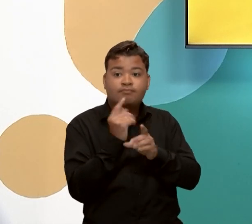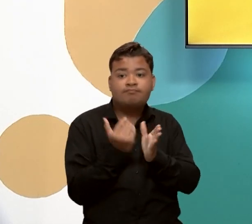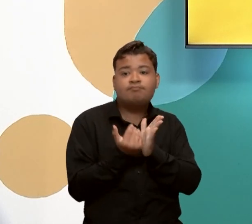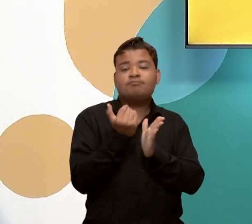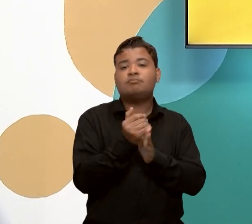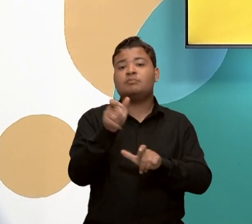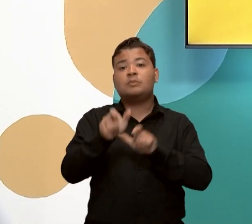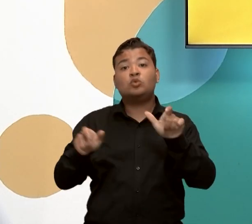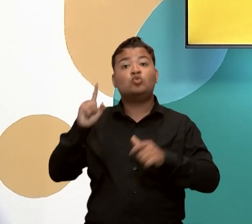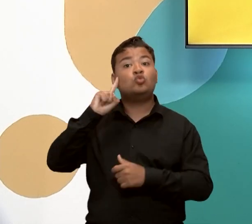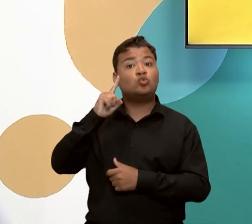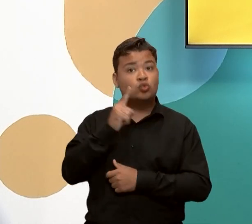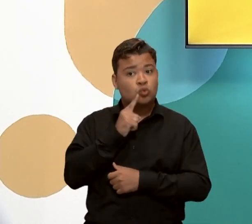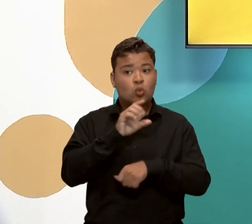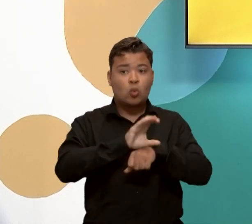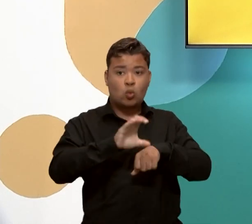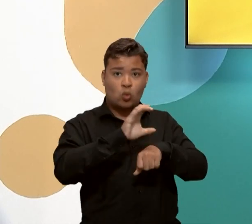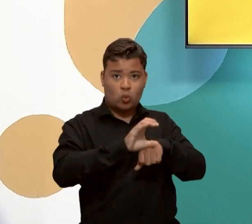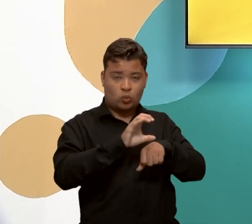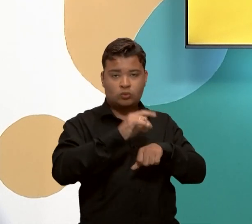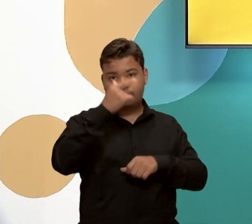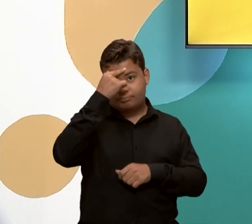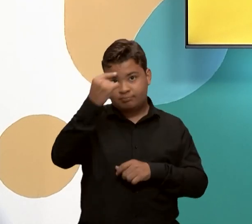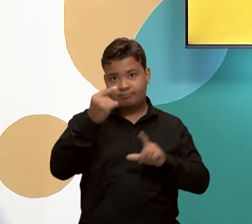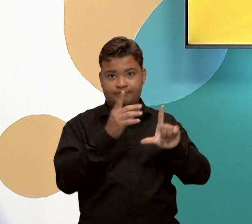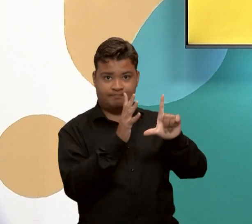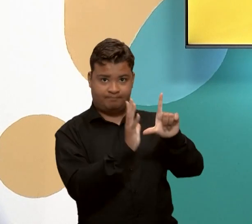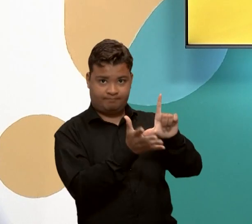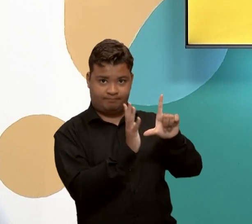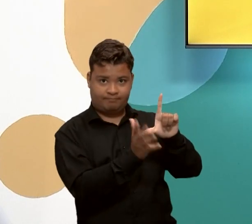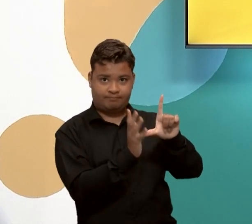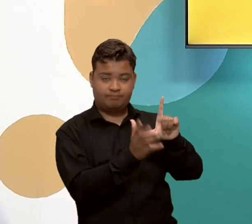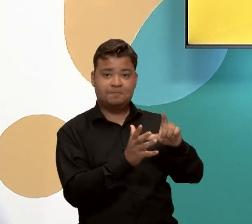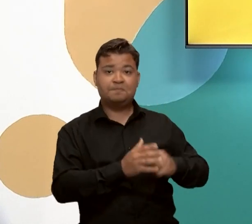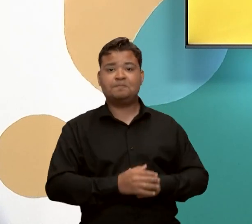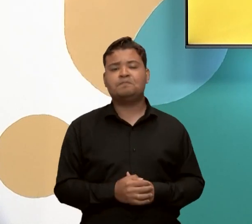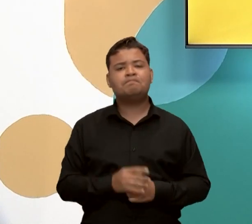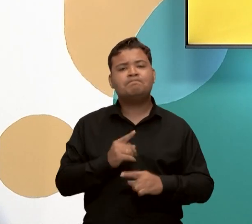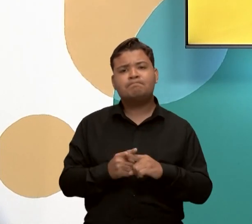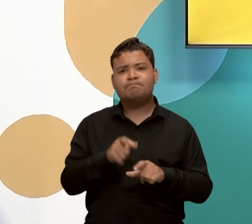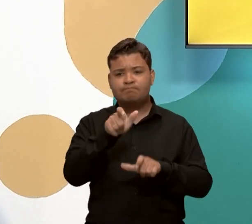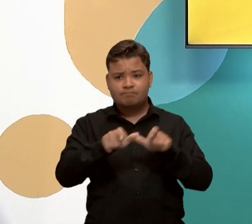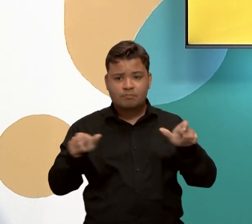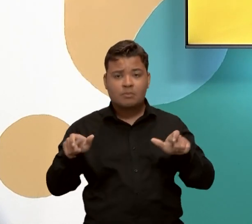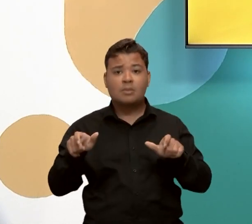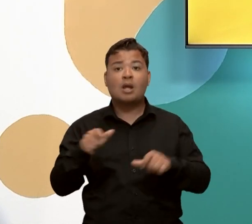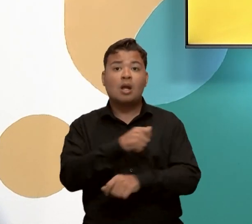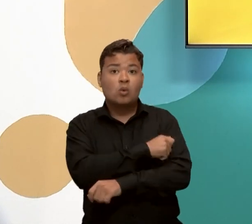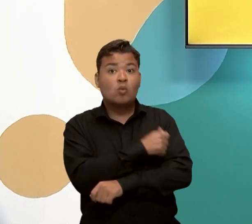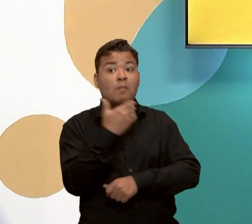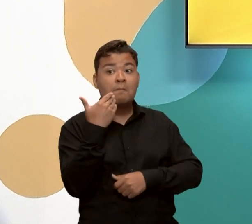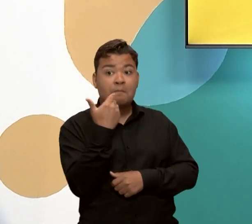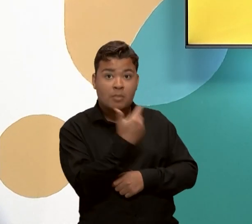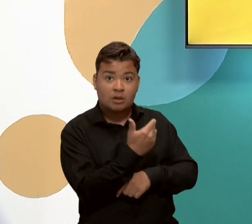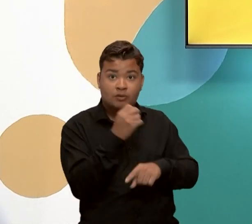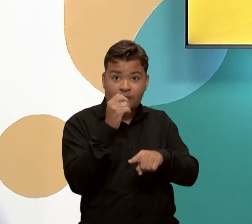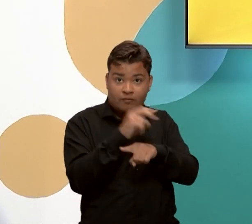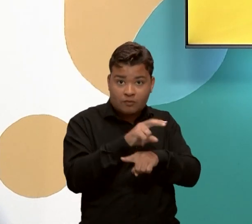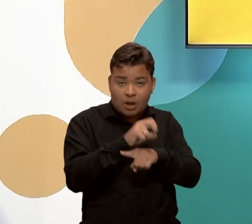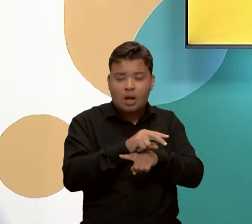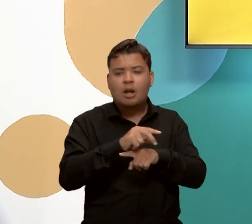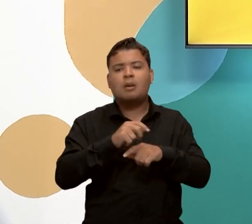na graduação Letras Libras, pensando que esses estudantes, que solicitam as vagas têm que vir de